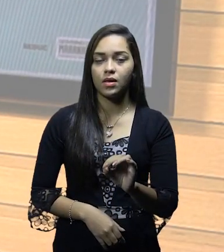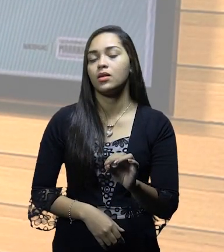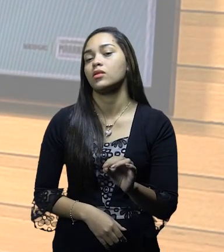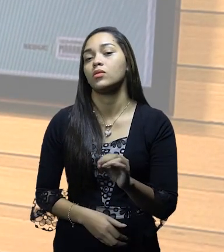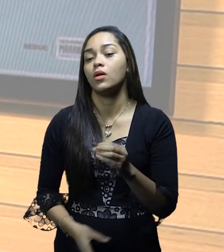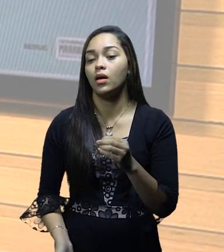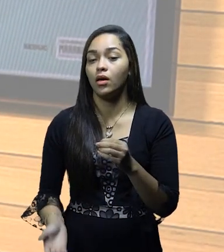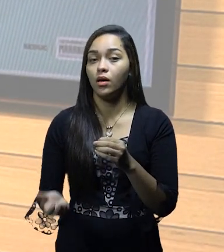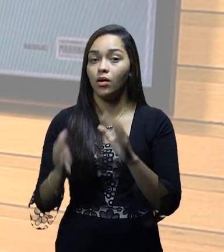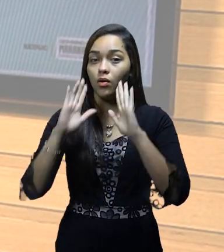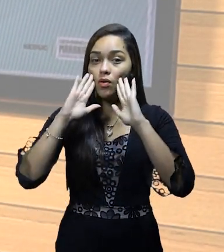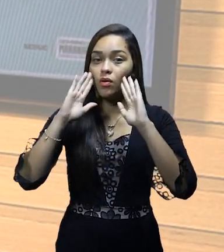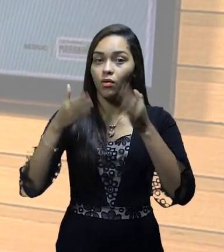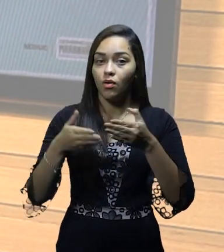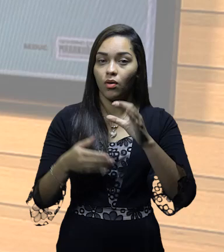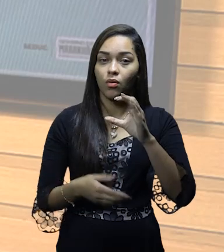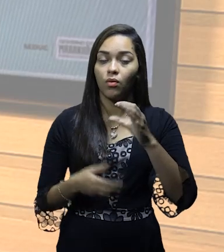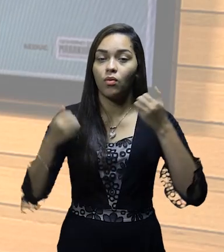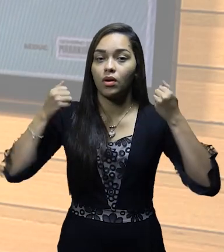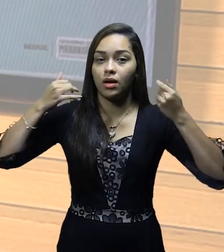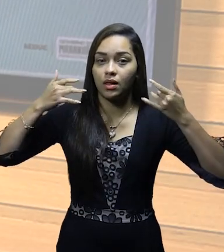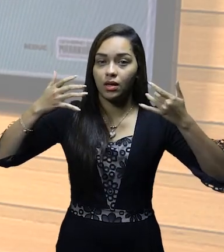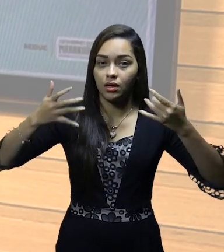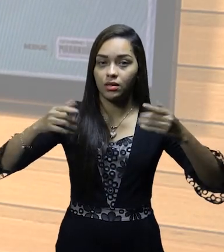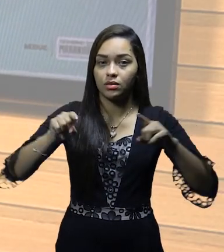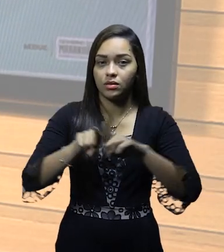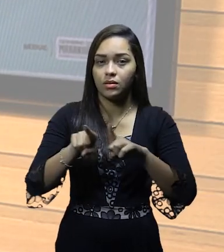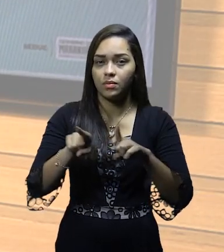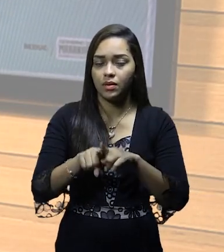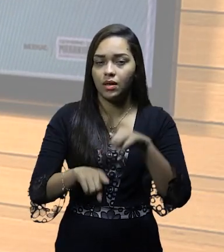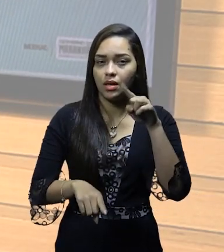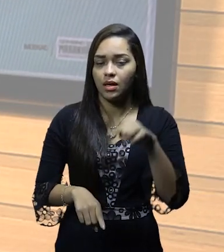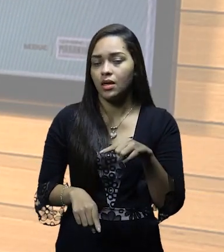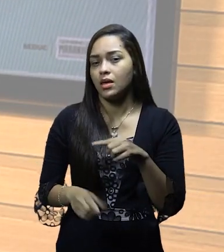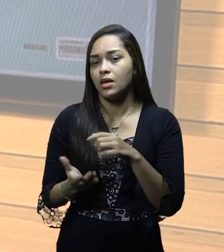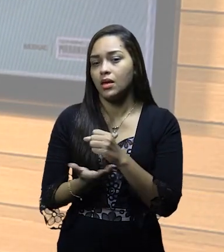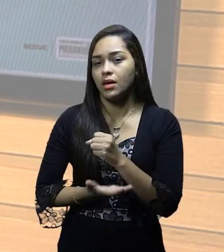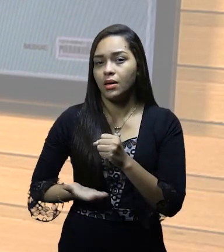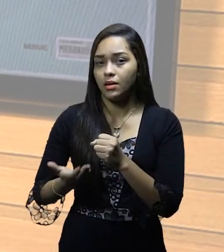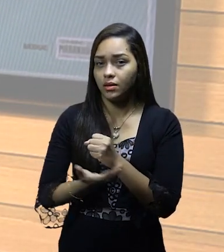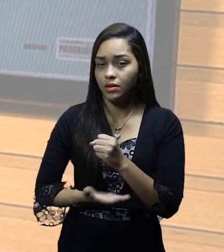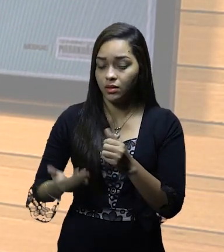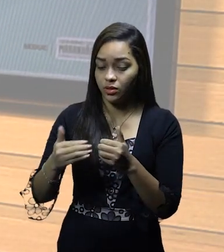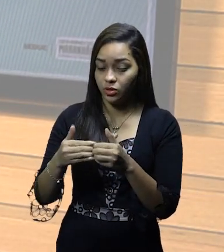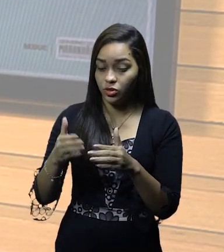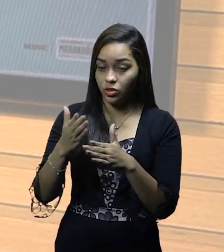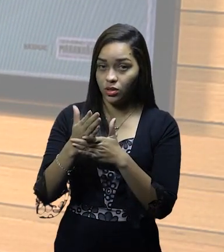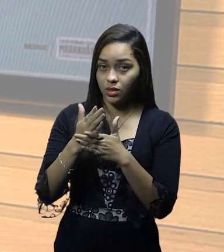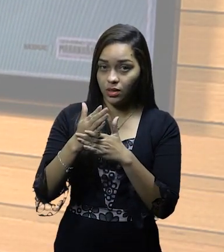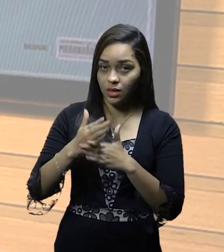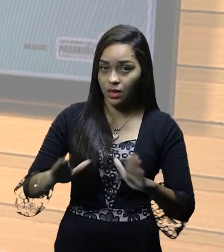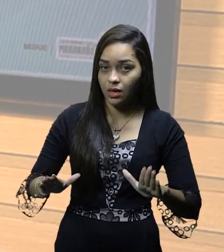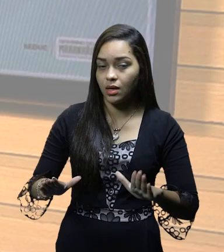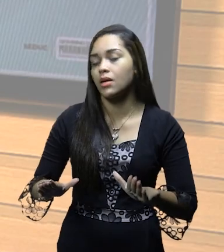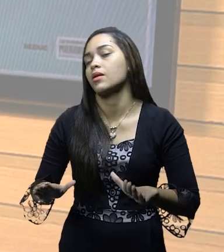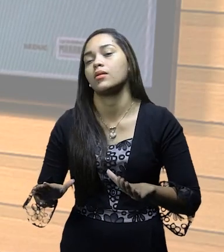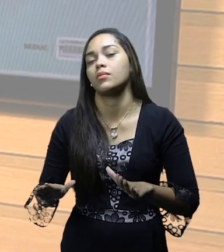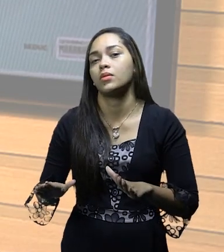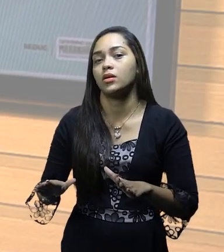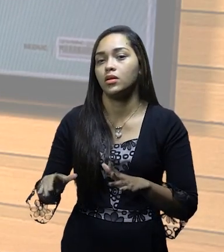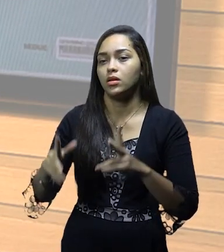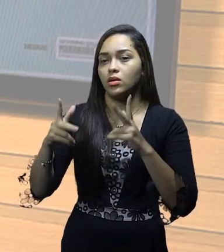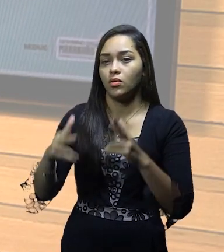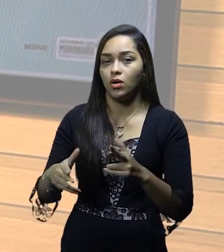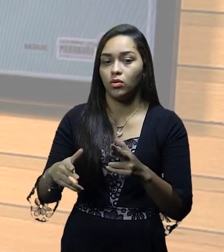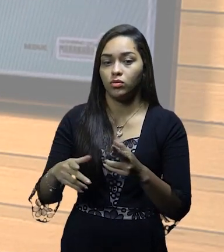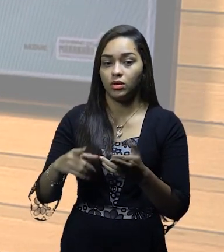dentro do Renascimento. O humanismo fundamenta o classicismo. O